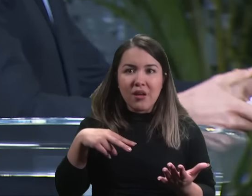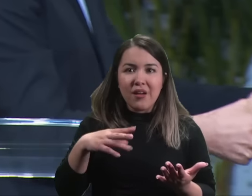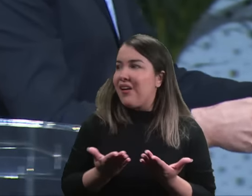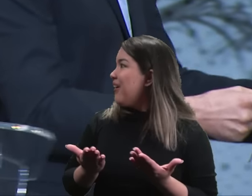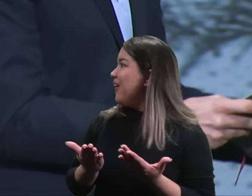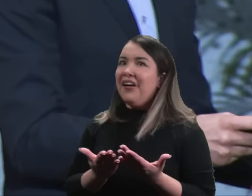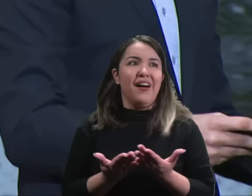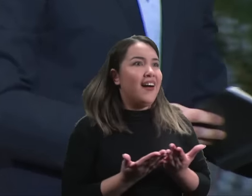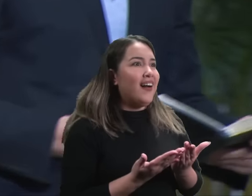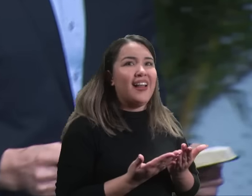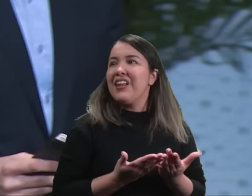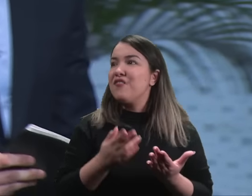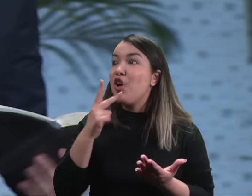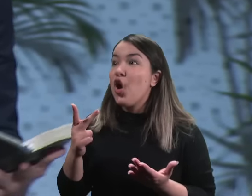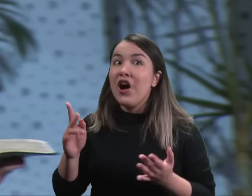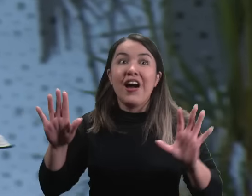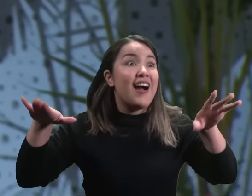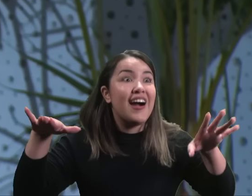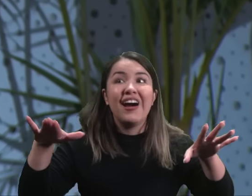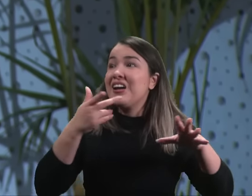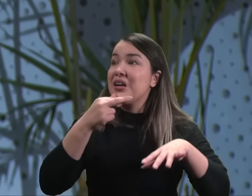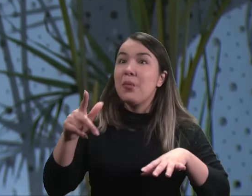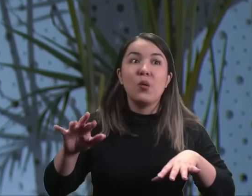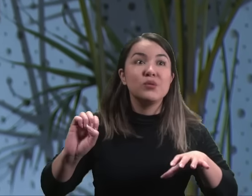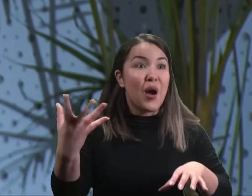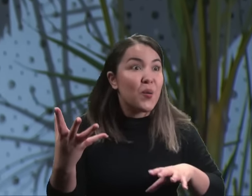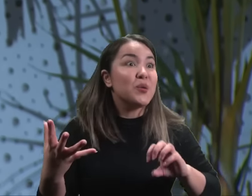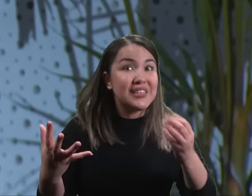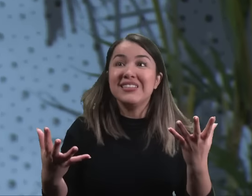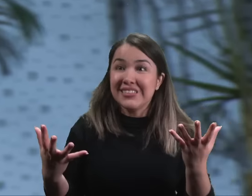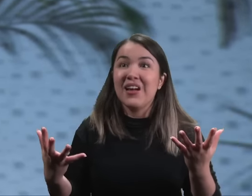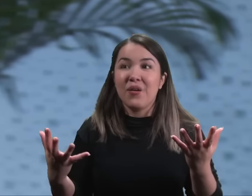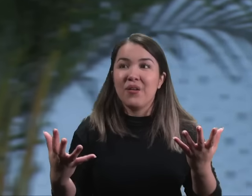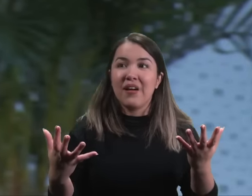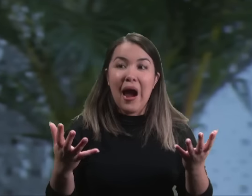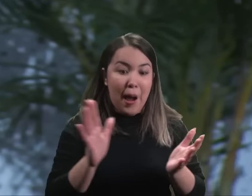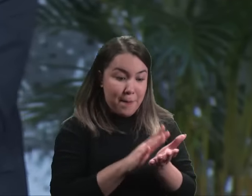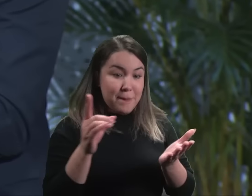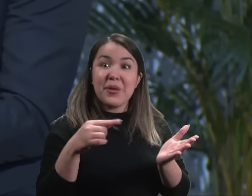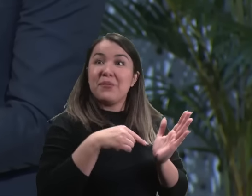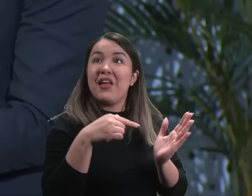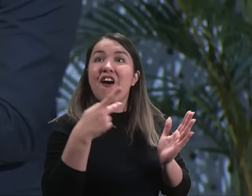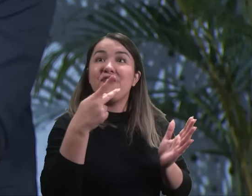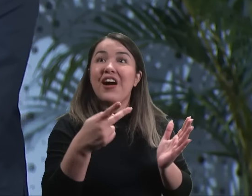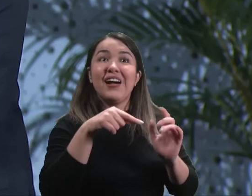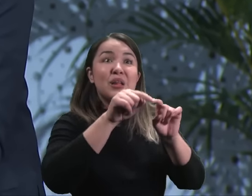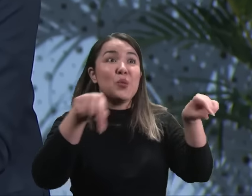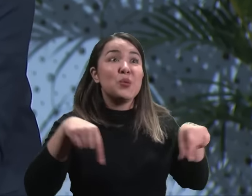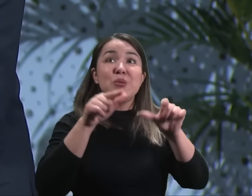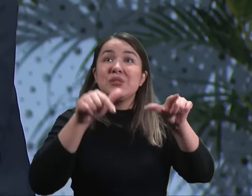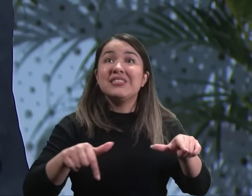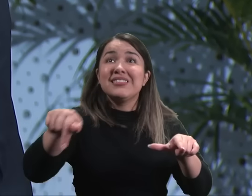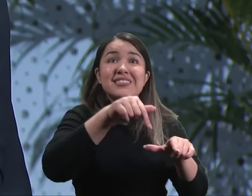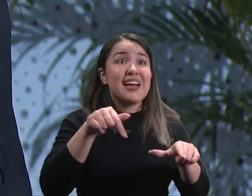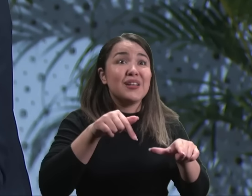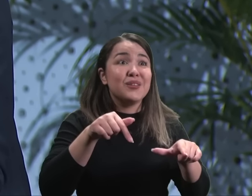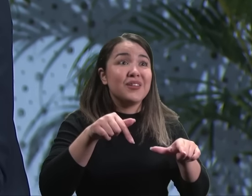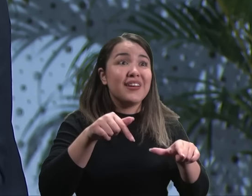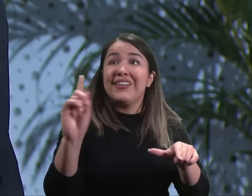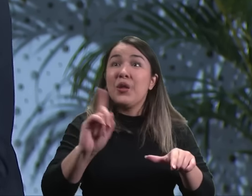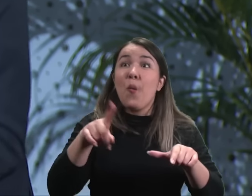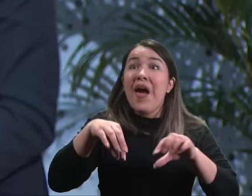para os que estavam na casa e dizer irmãos aconteceu assim assim e a Bíblia nos fala do Santuário é o santuário Celestial não a